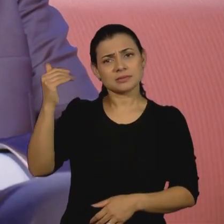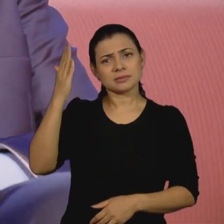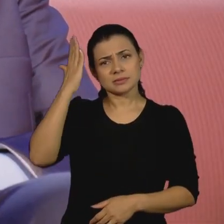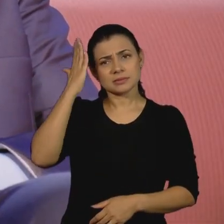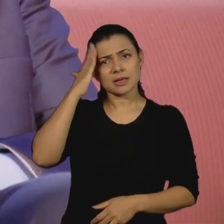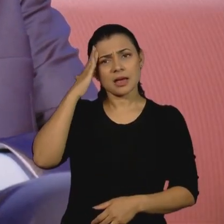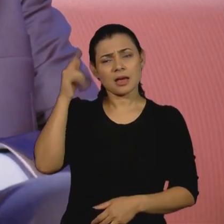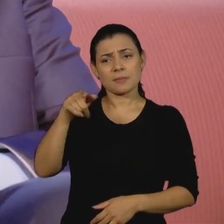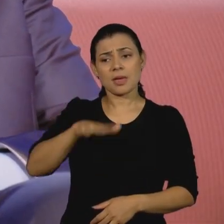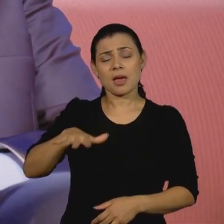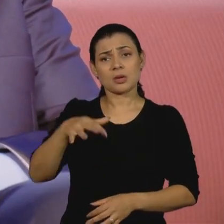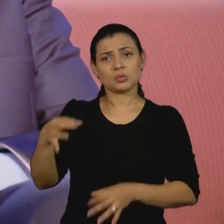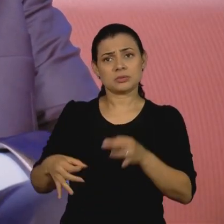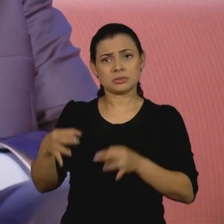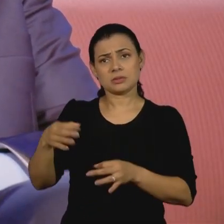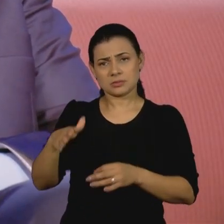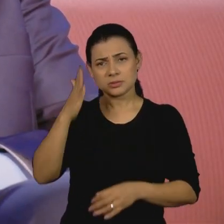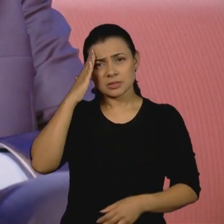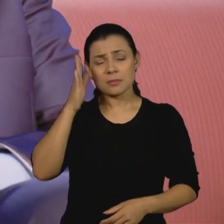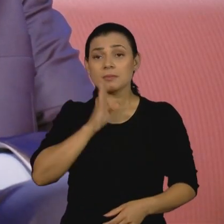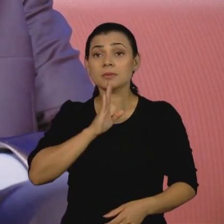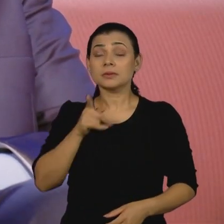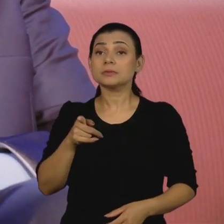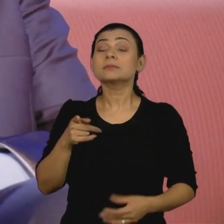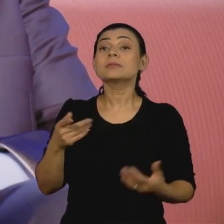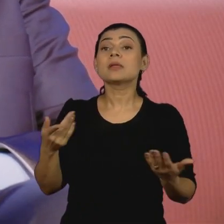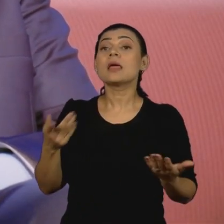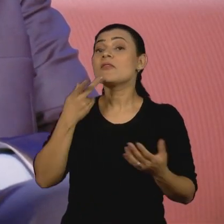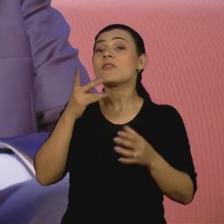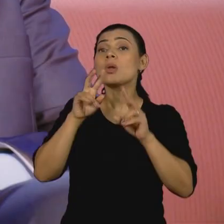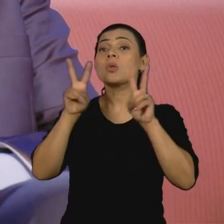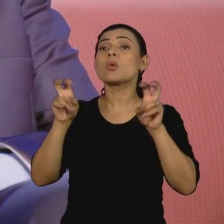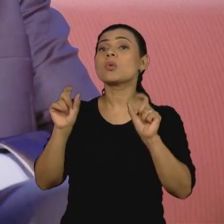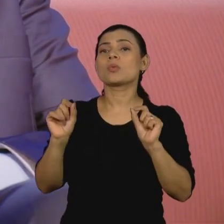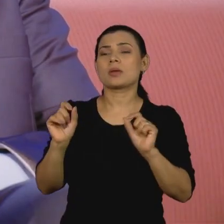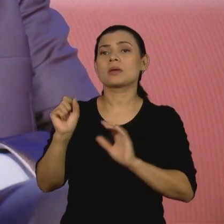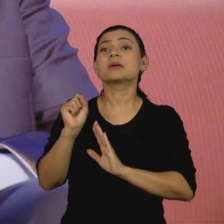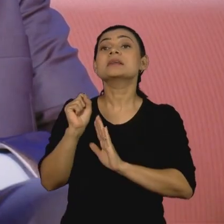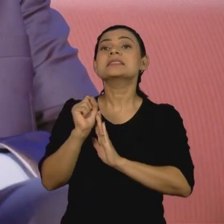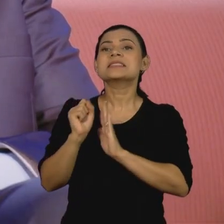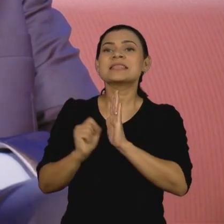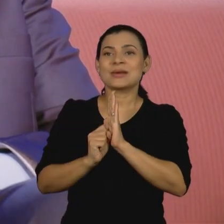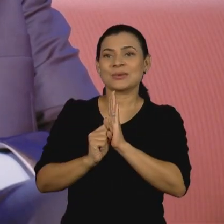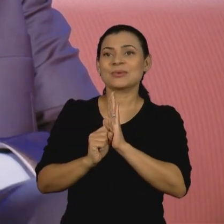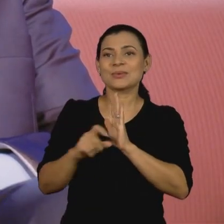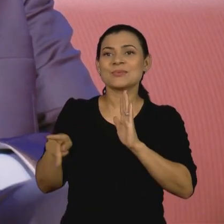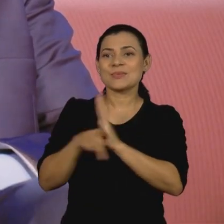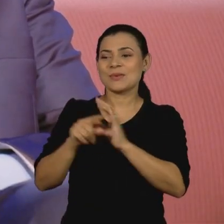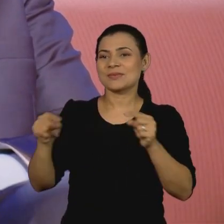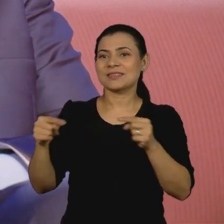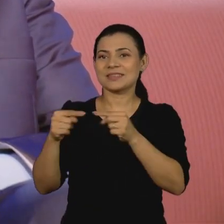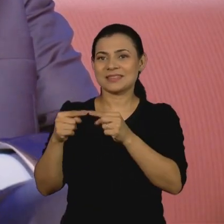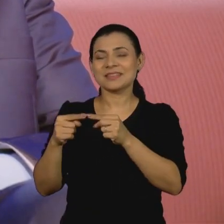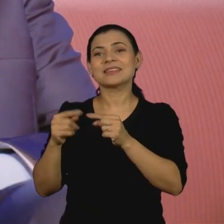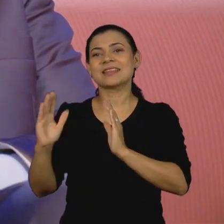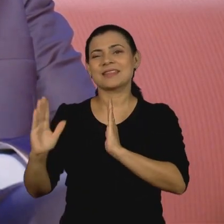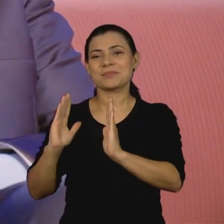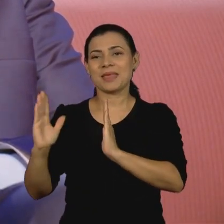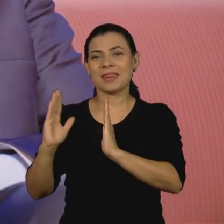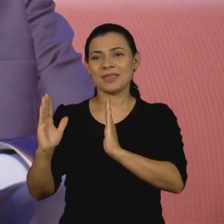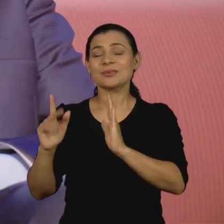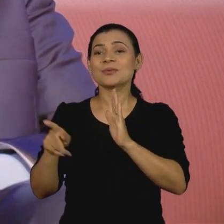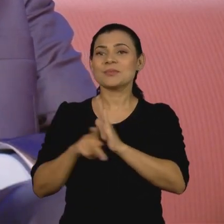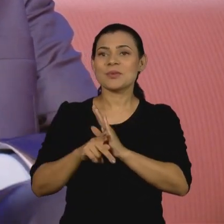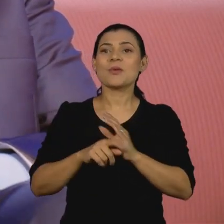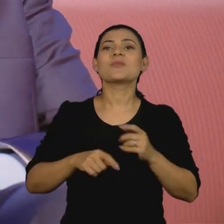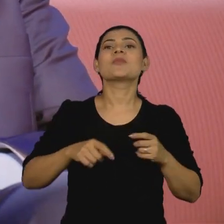poder judiciário, e ele disse que esse seria o século do poder judiciário. Como teve o século do